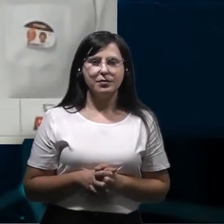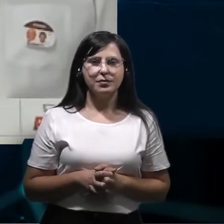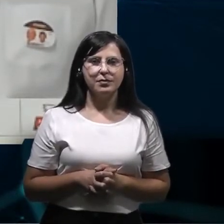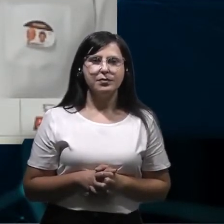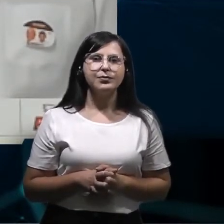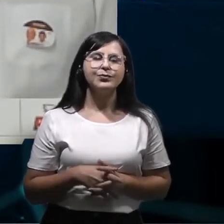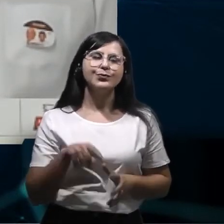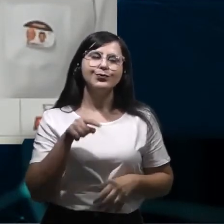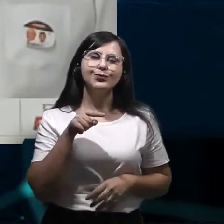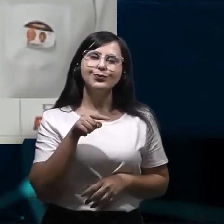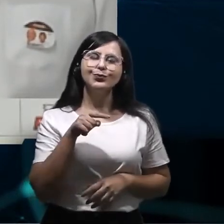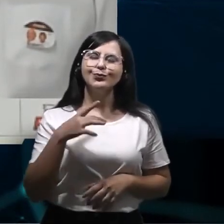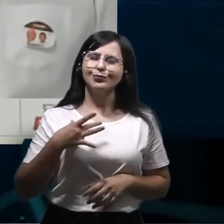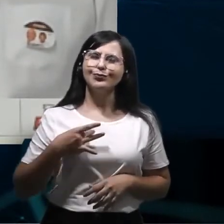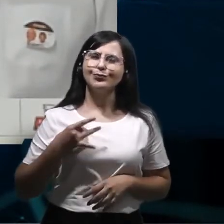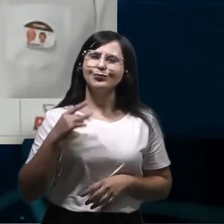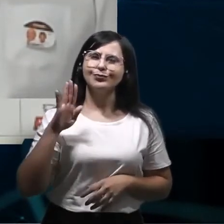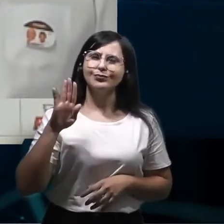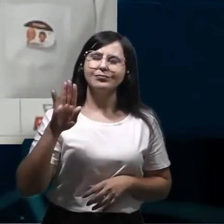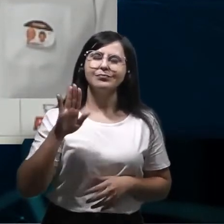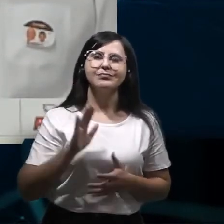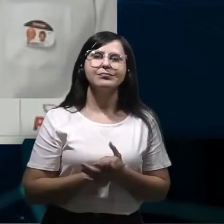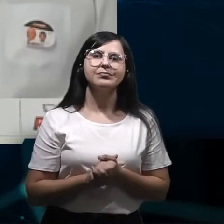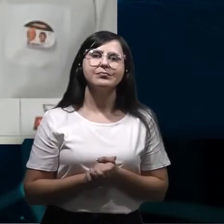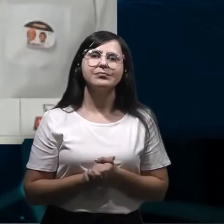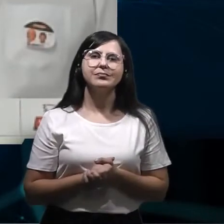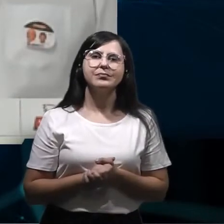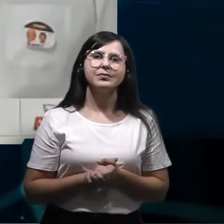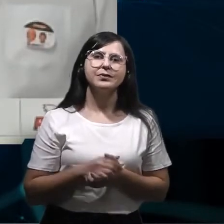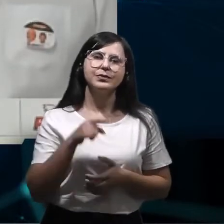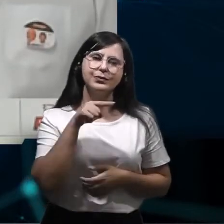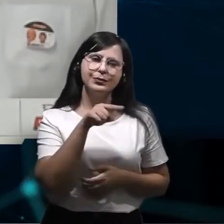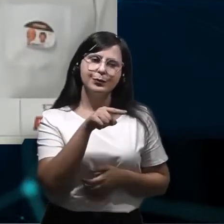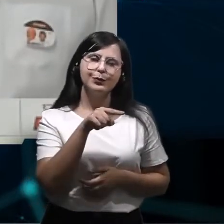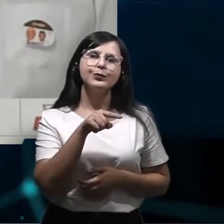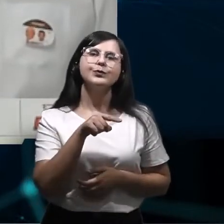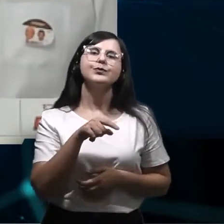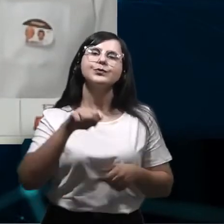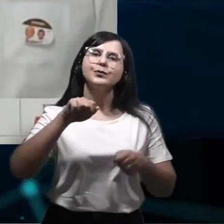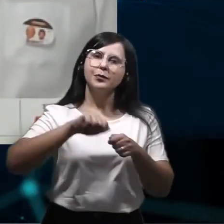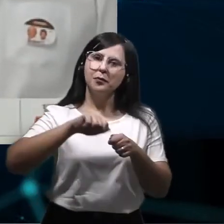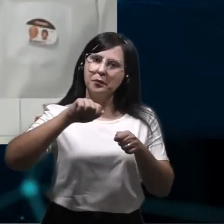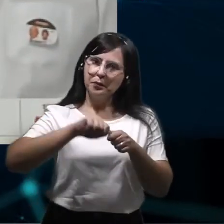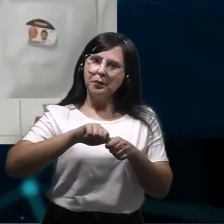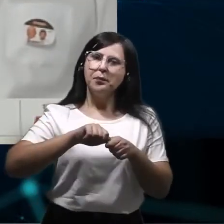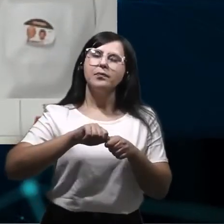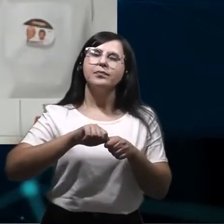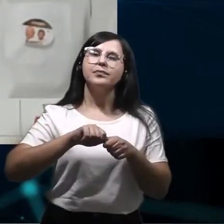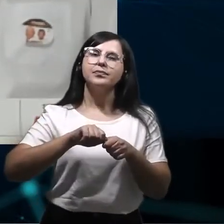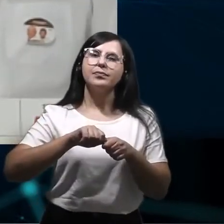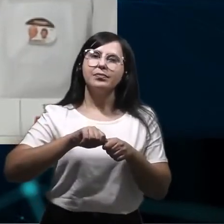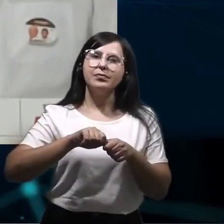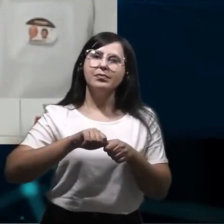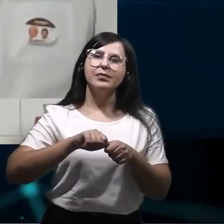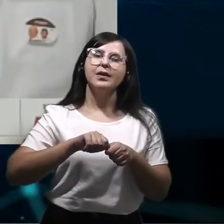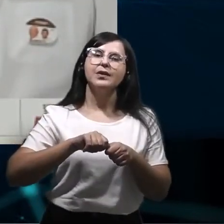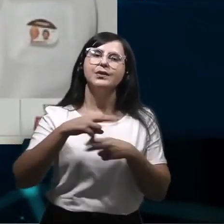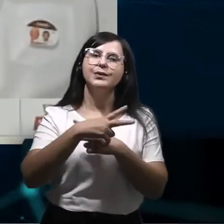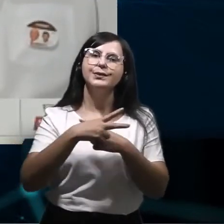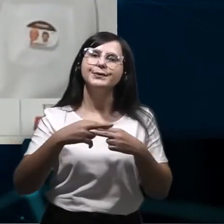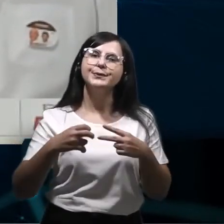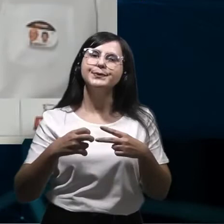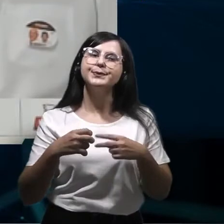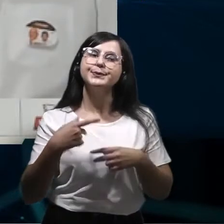O candidato é Rubinho Nunes. Como empreendedor do ramo imobiliário, sendo assim, poderia o candidato apresentar